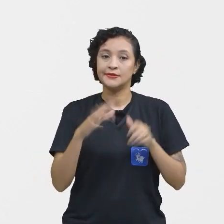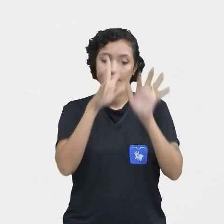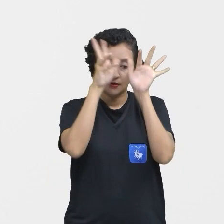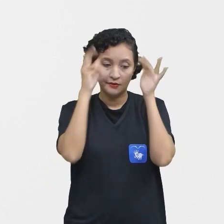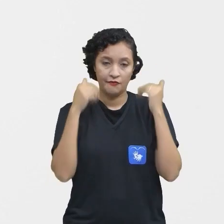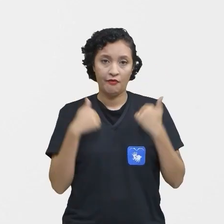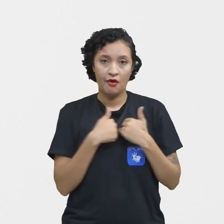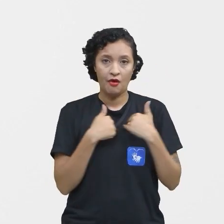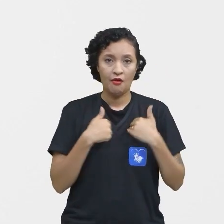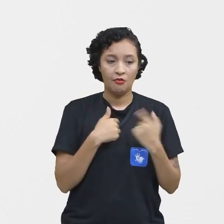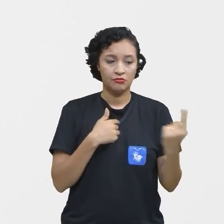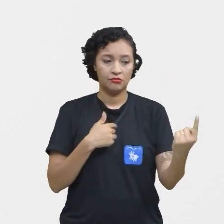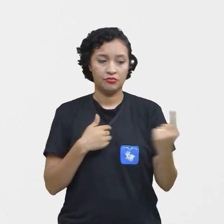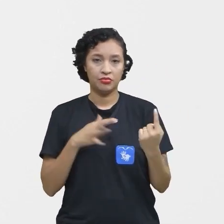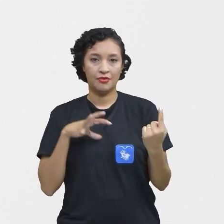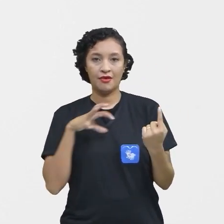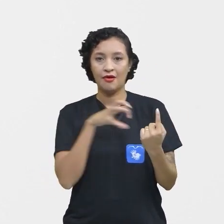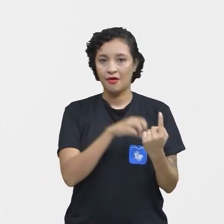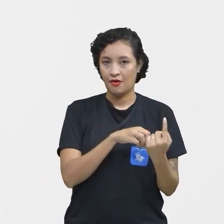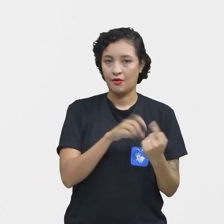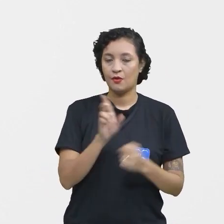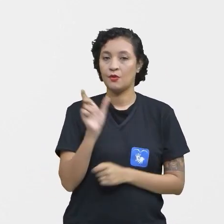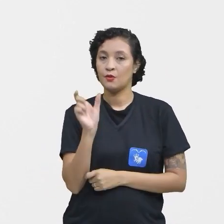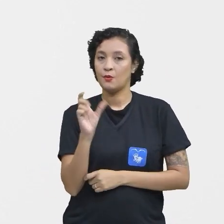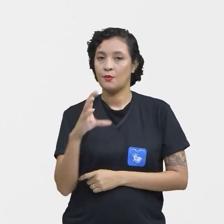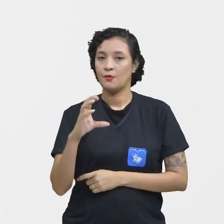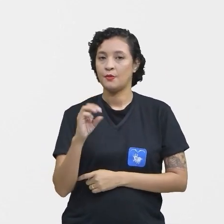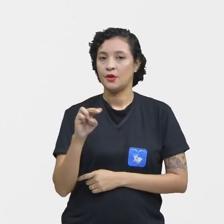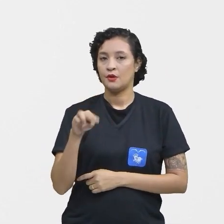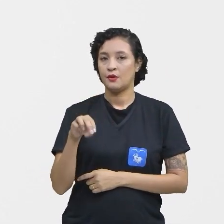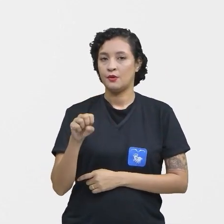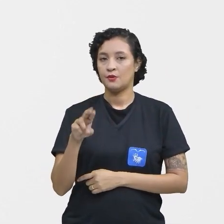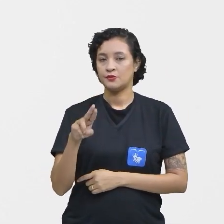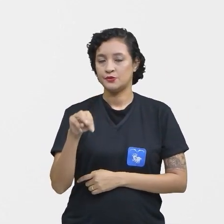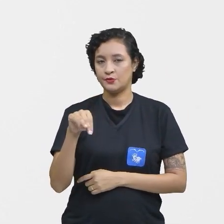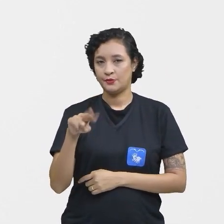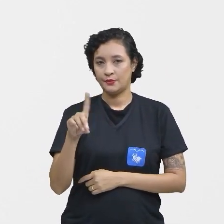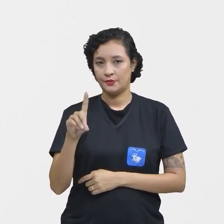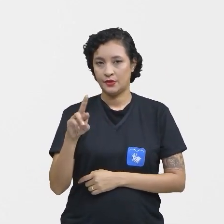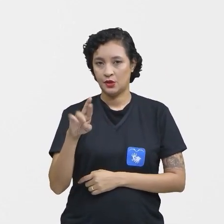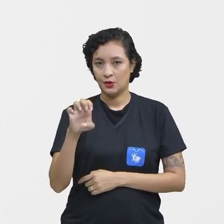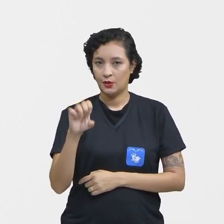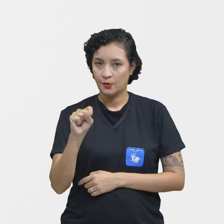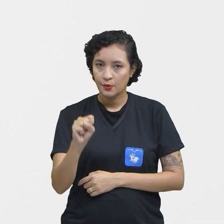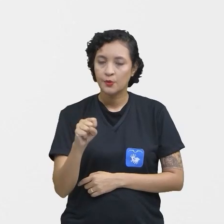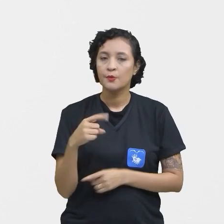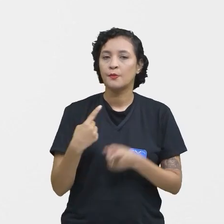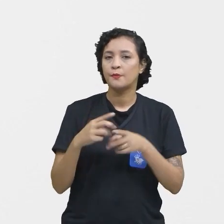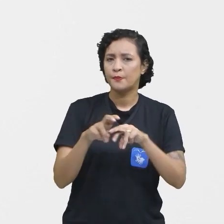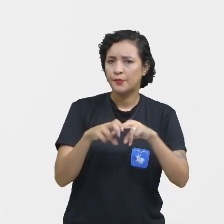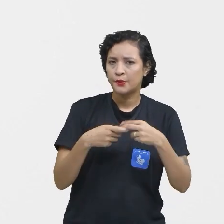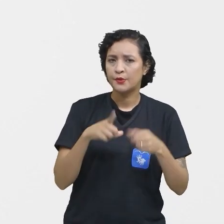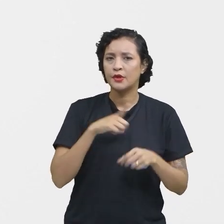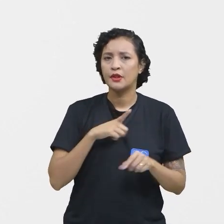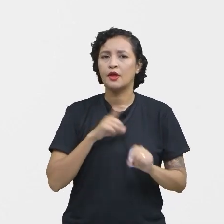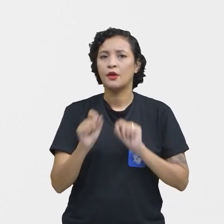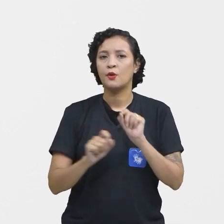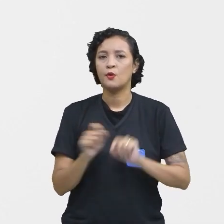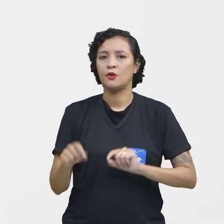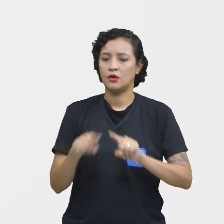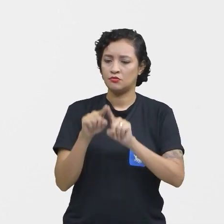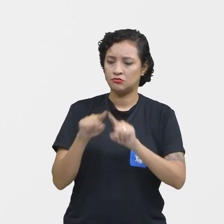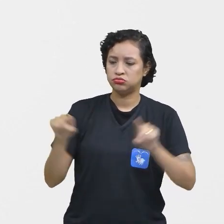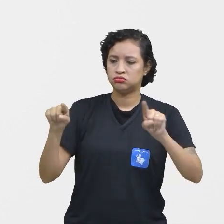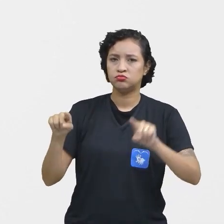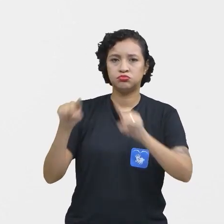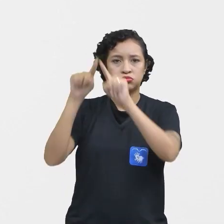alguns animais consumidores comam outros, por isso existe o topo da cadeia alimentar. O leão é um exemplo